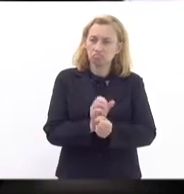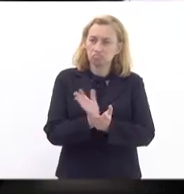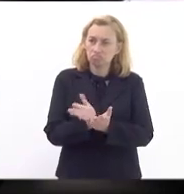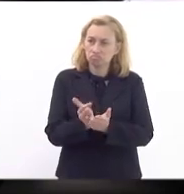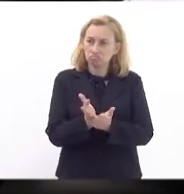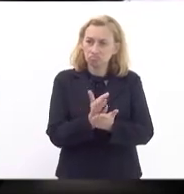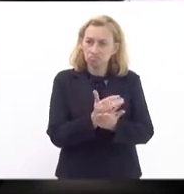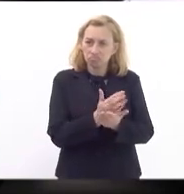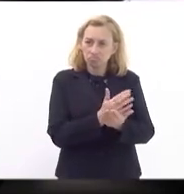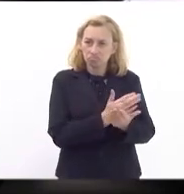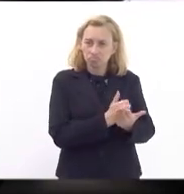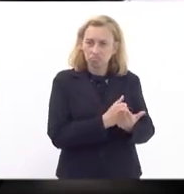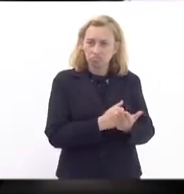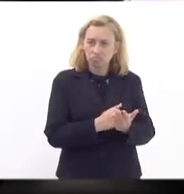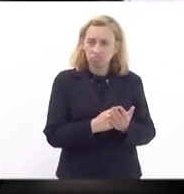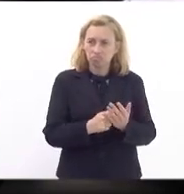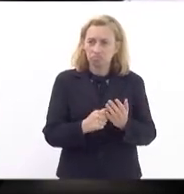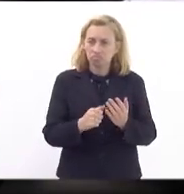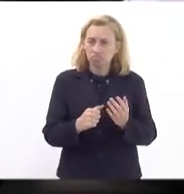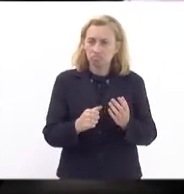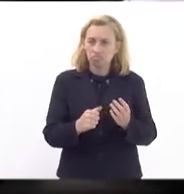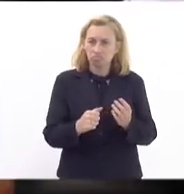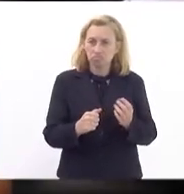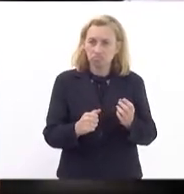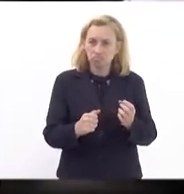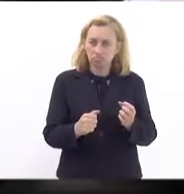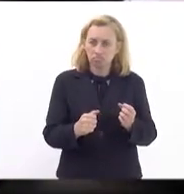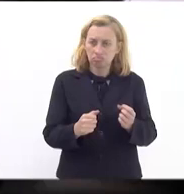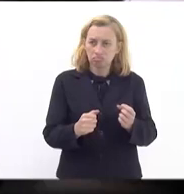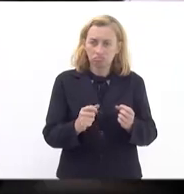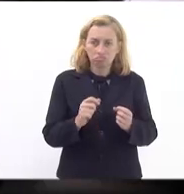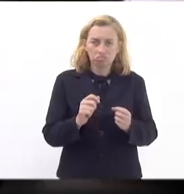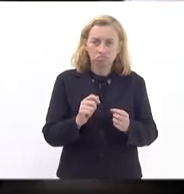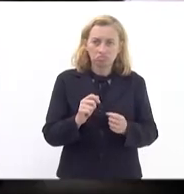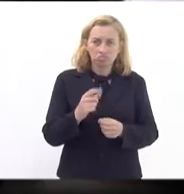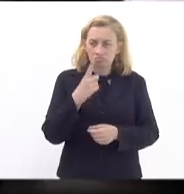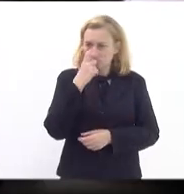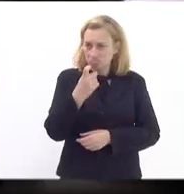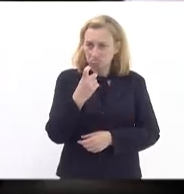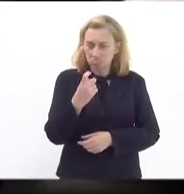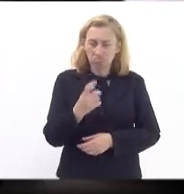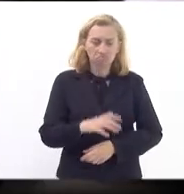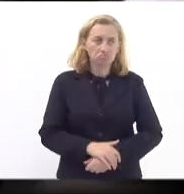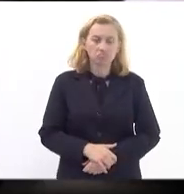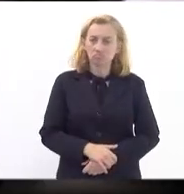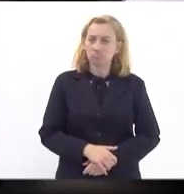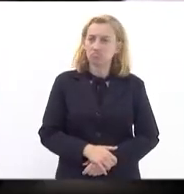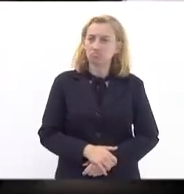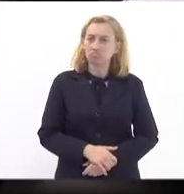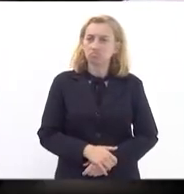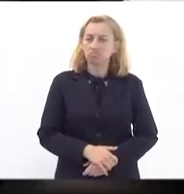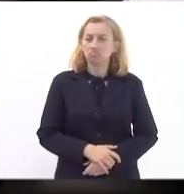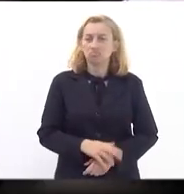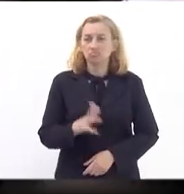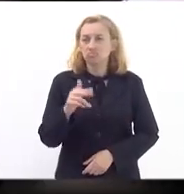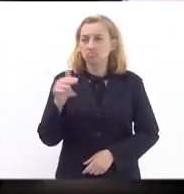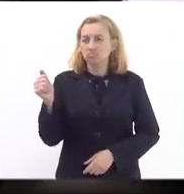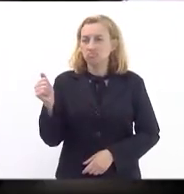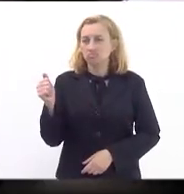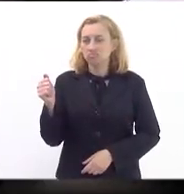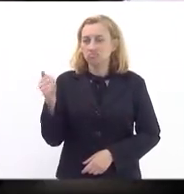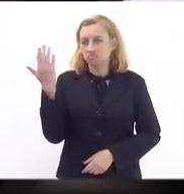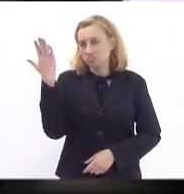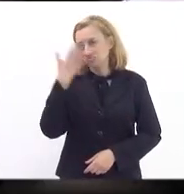TRT resto de obra saco de lixo eu nunca vi nunca vi também deputada Martha Rocha